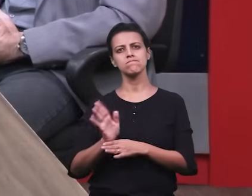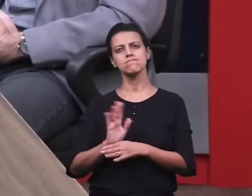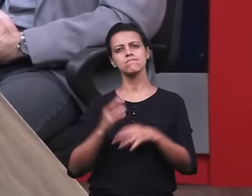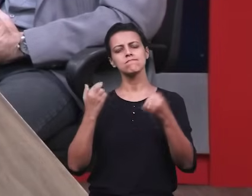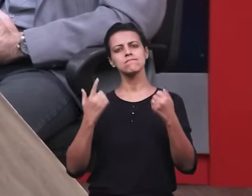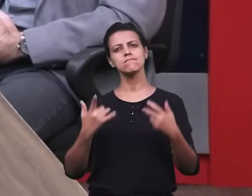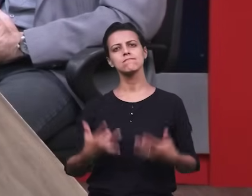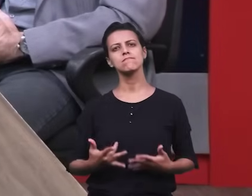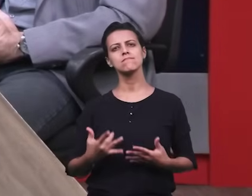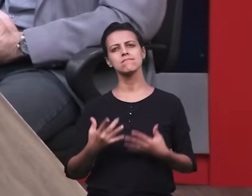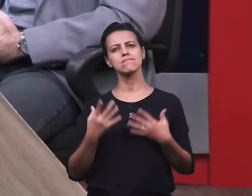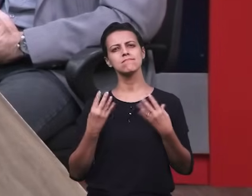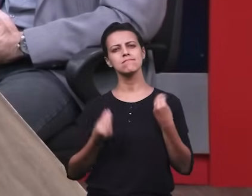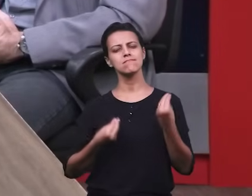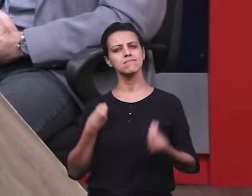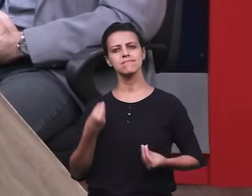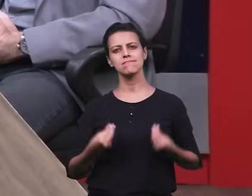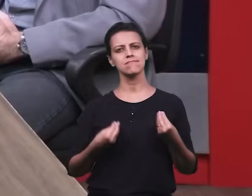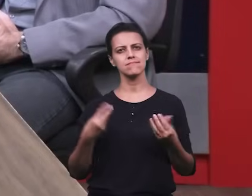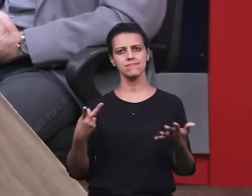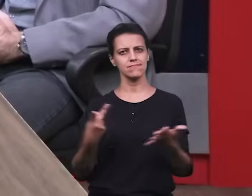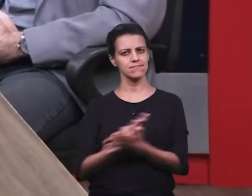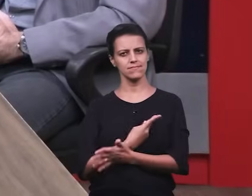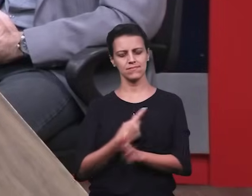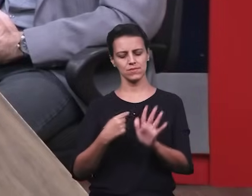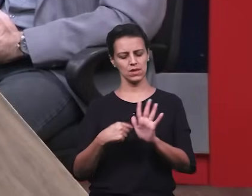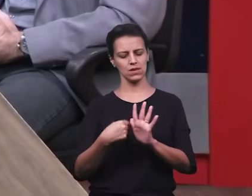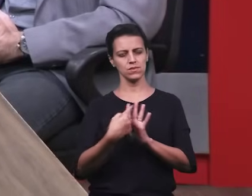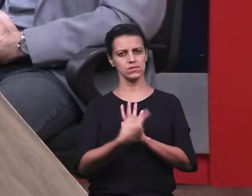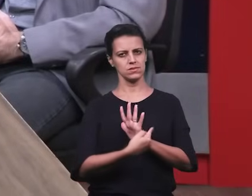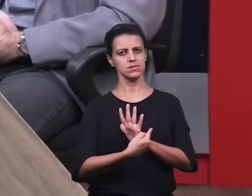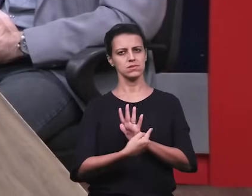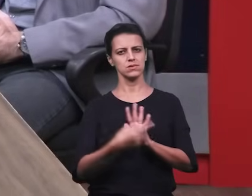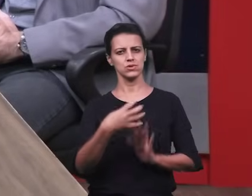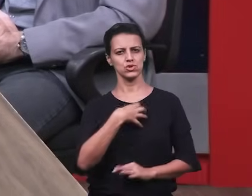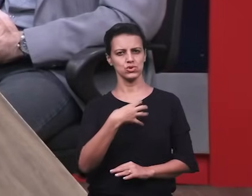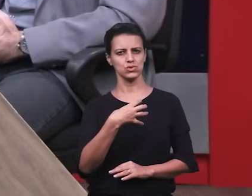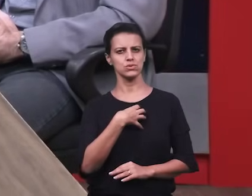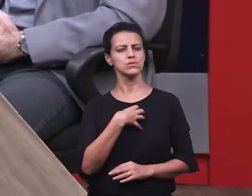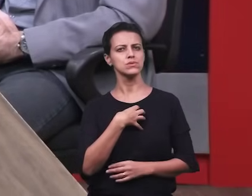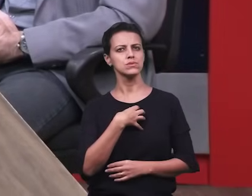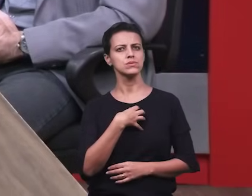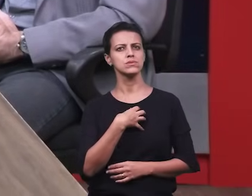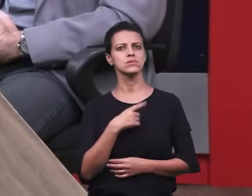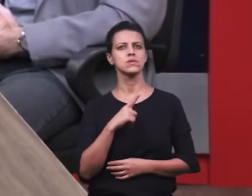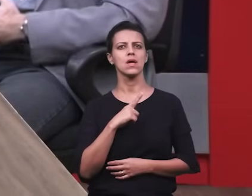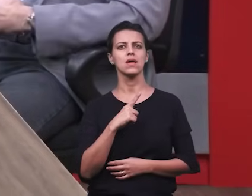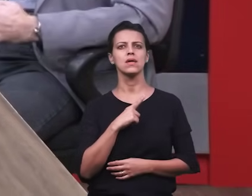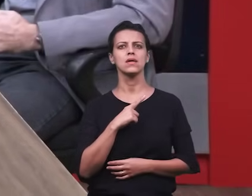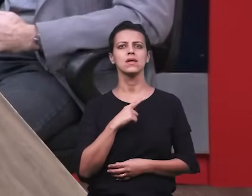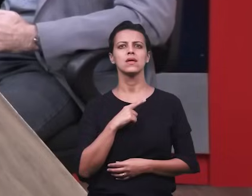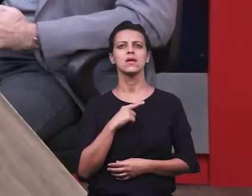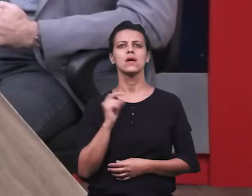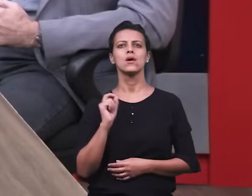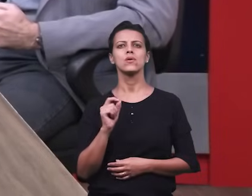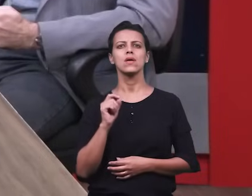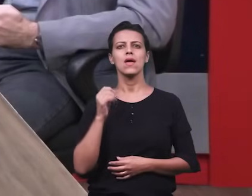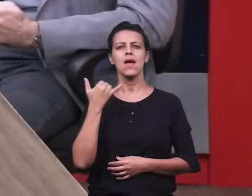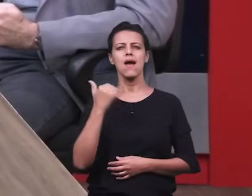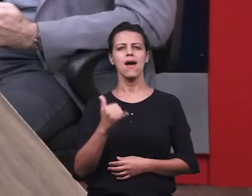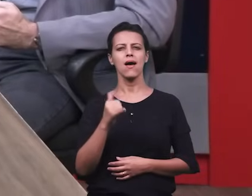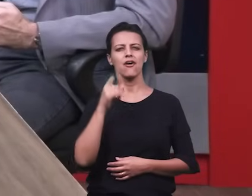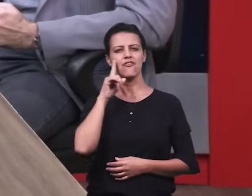que vai explicar com os detalhes sobre os 5 órgãos sensoriais. O objetivo é transmitir em energia